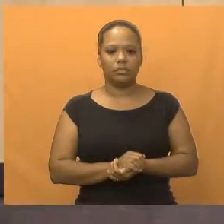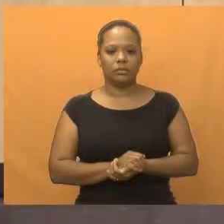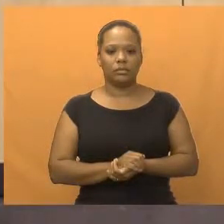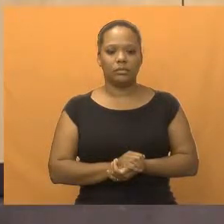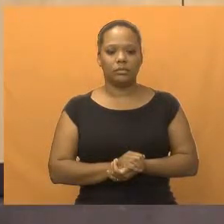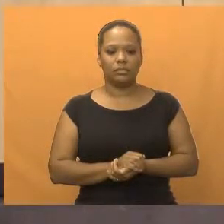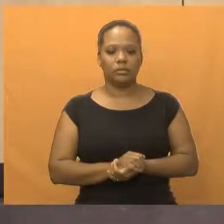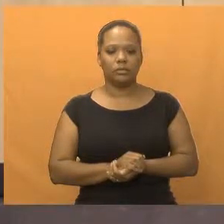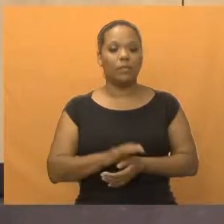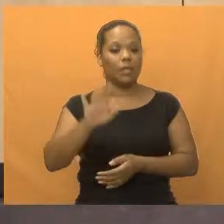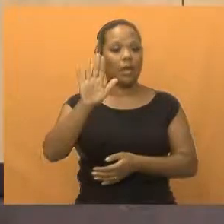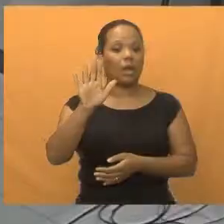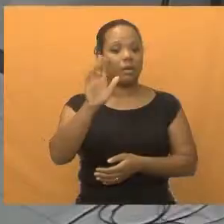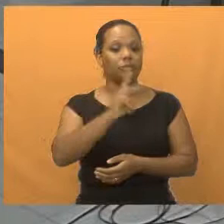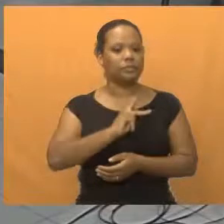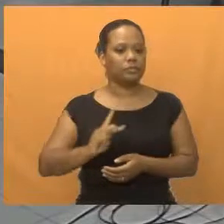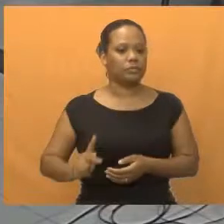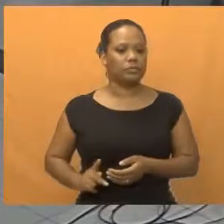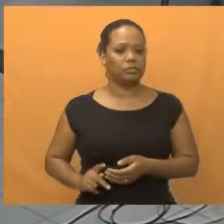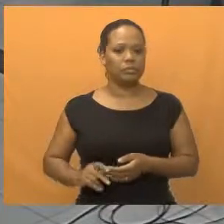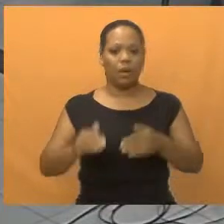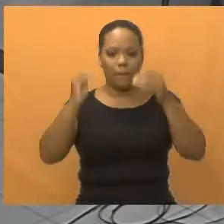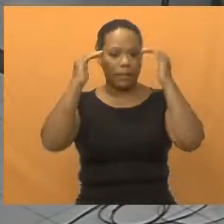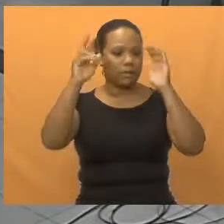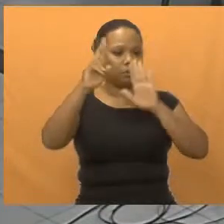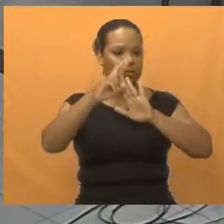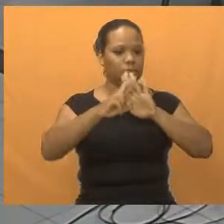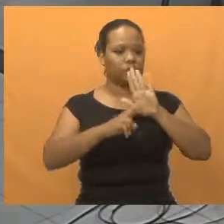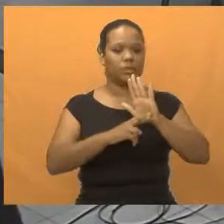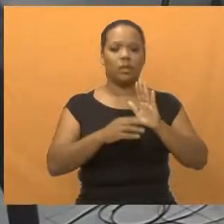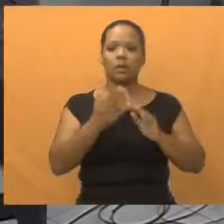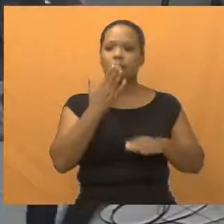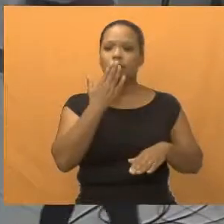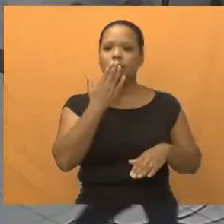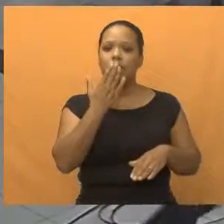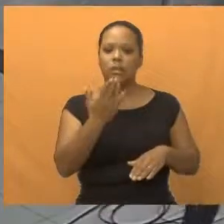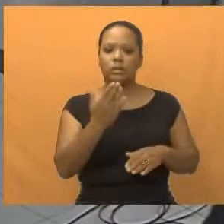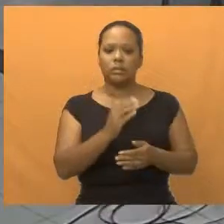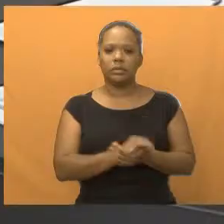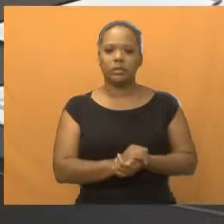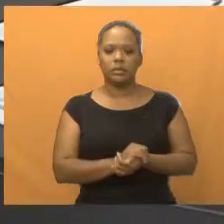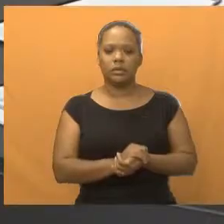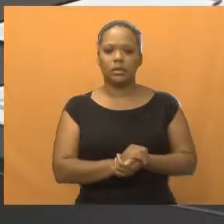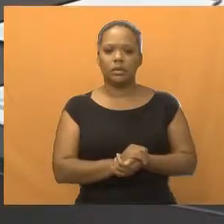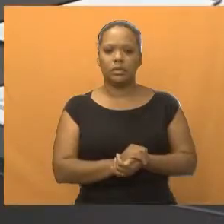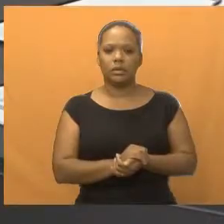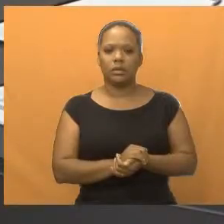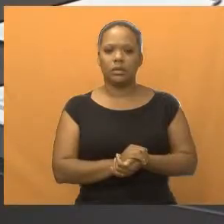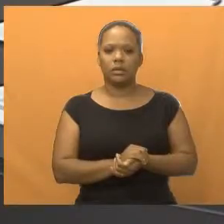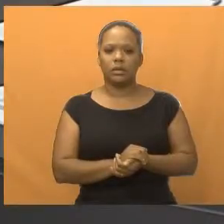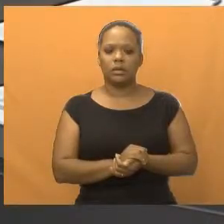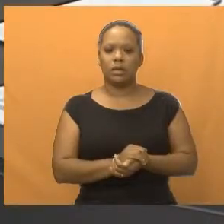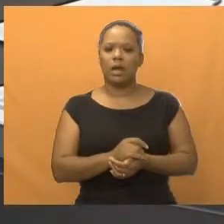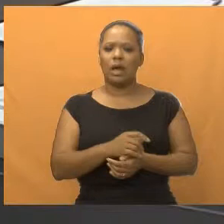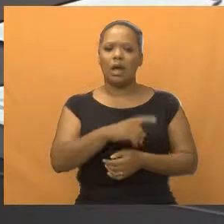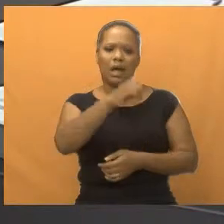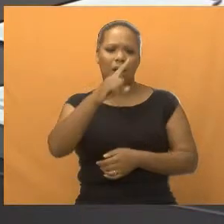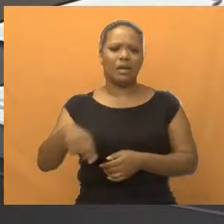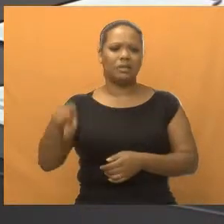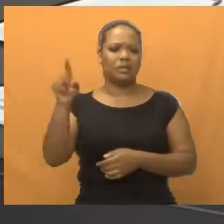seu presidente questão de ordem eu gostaria de pedir o adiamento desse projeto por uma sessão